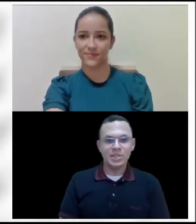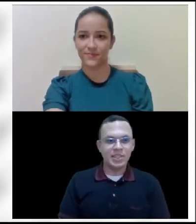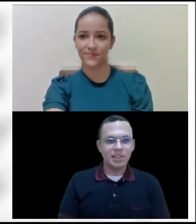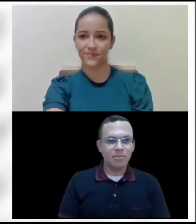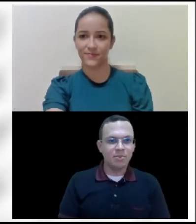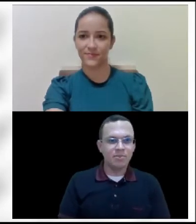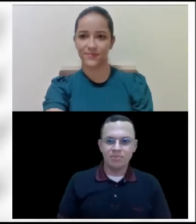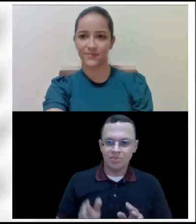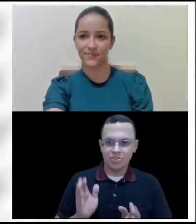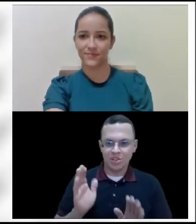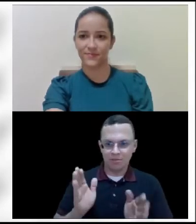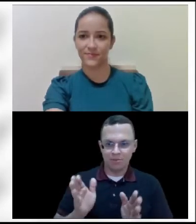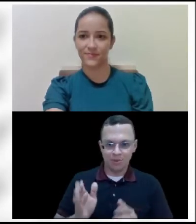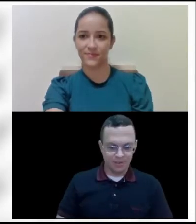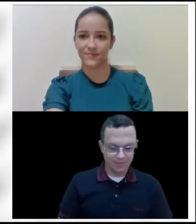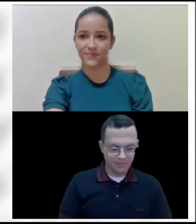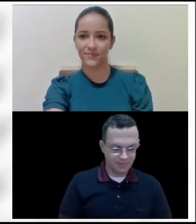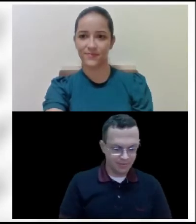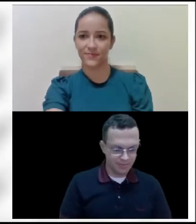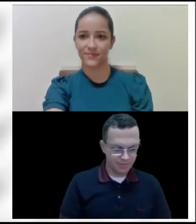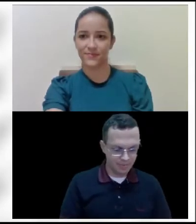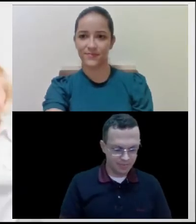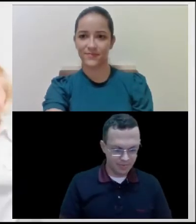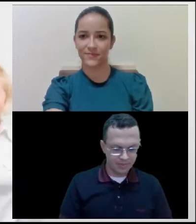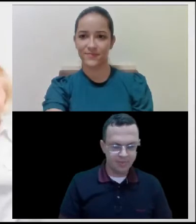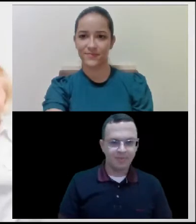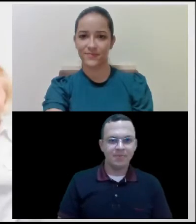Outro exemplo já foi.